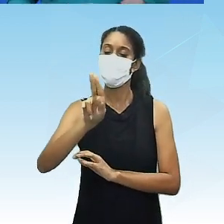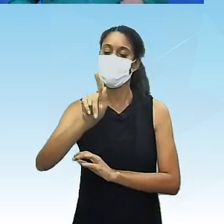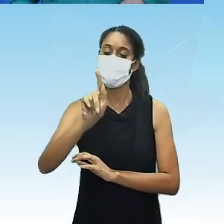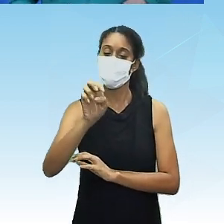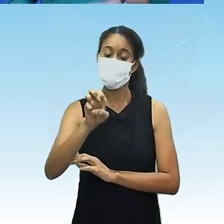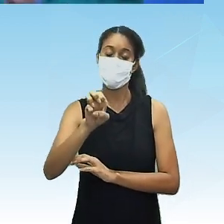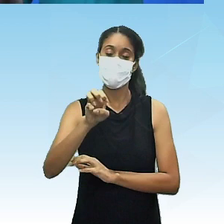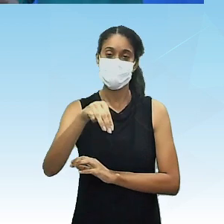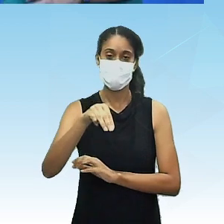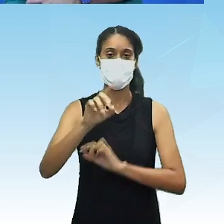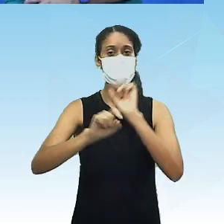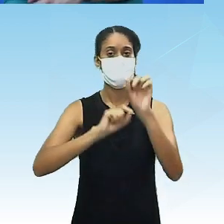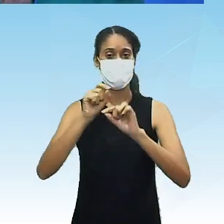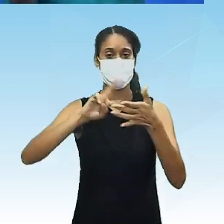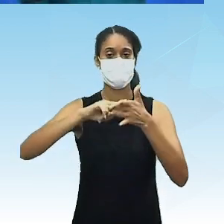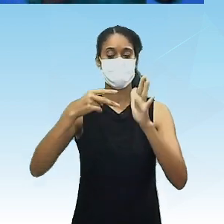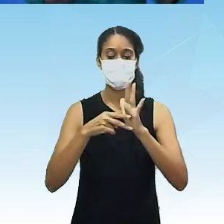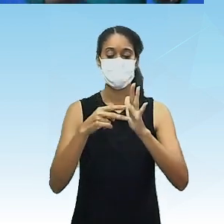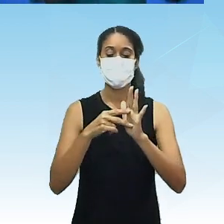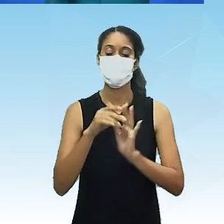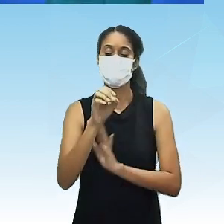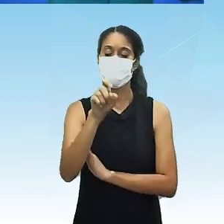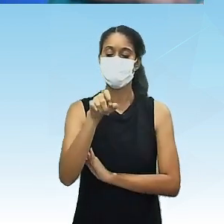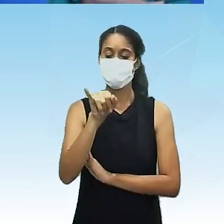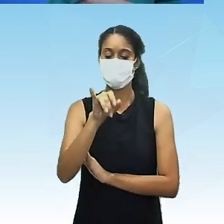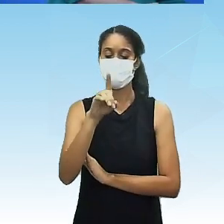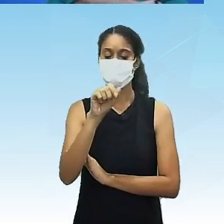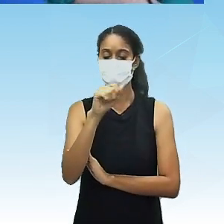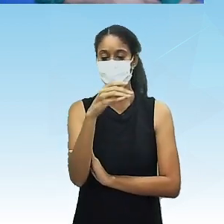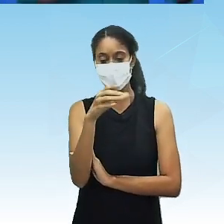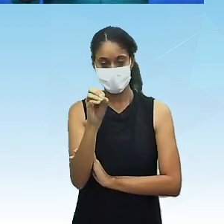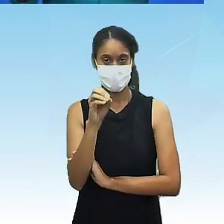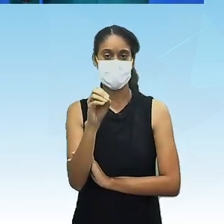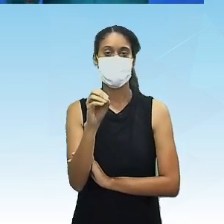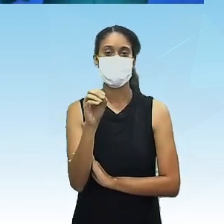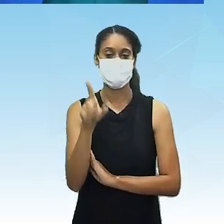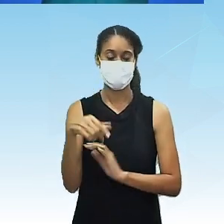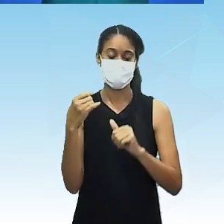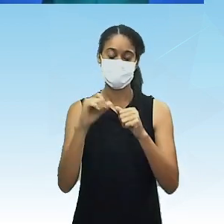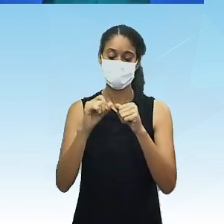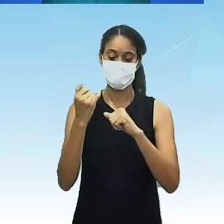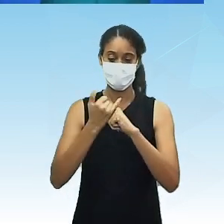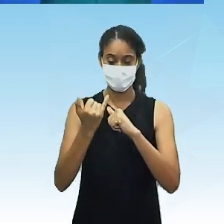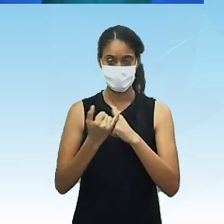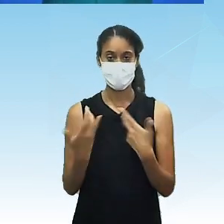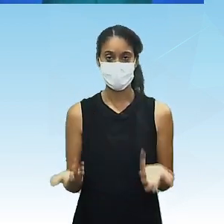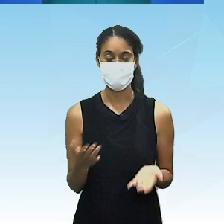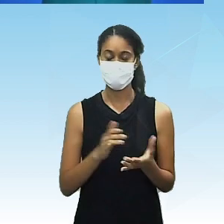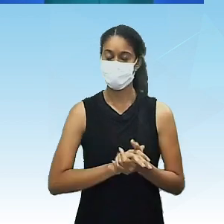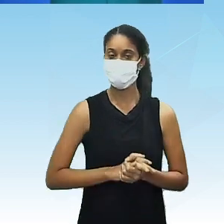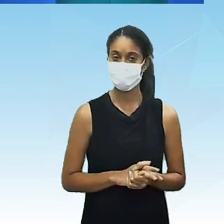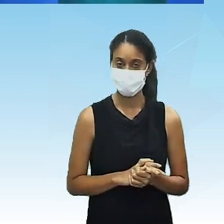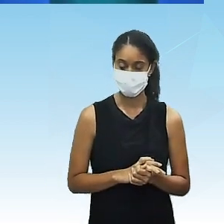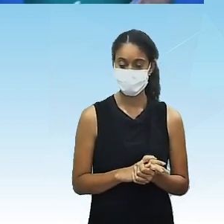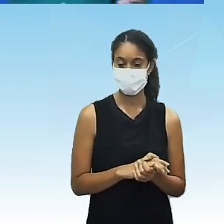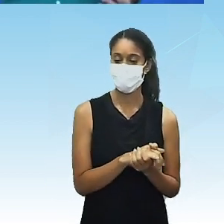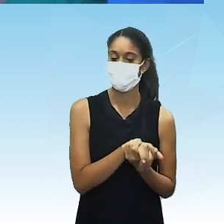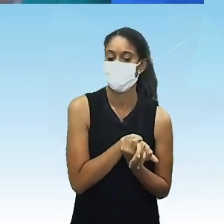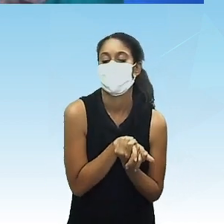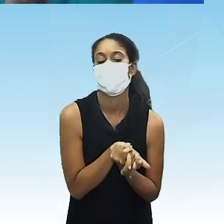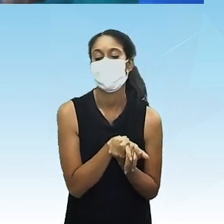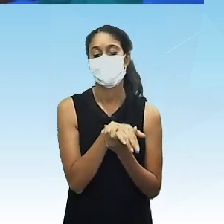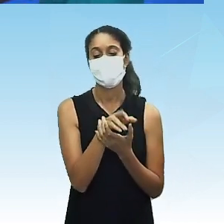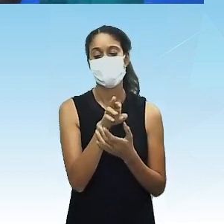do ferro. Eu pego esse ferrugem, processo ele e reduzo ele a ferro de novo. É um processo que sempre é assim. A redox, quando estou em